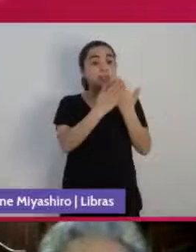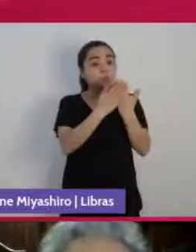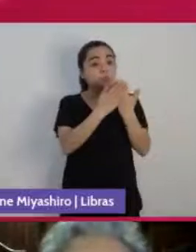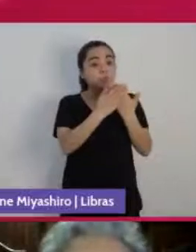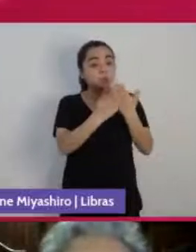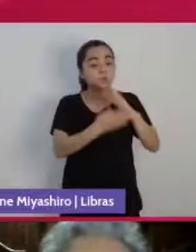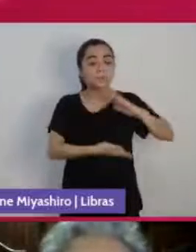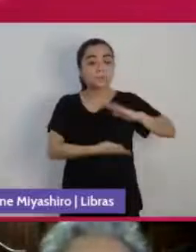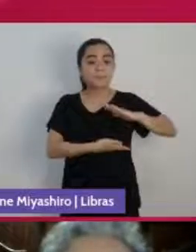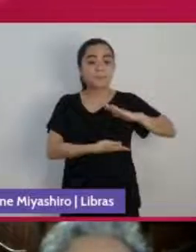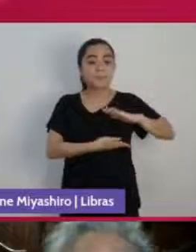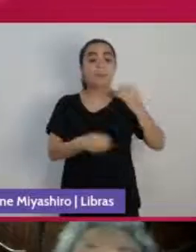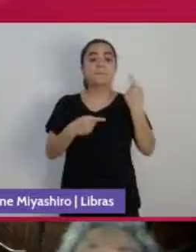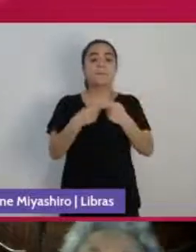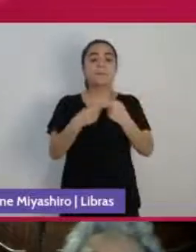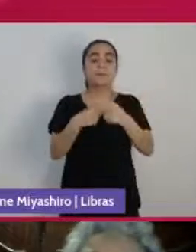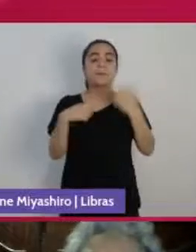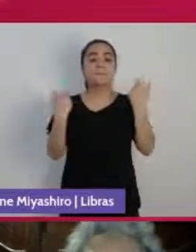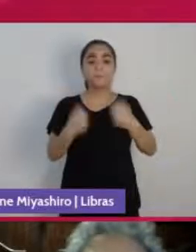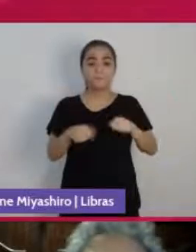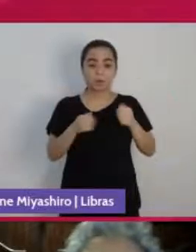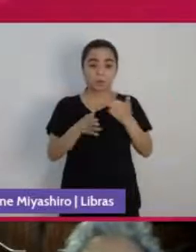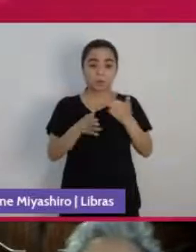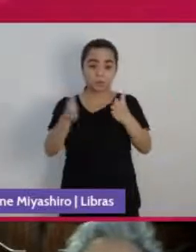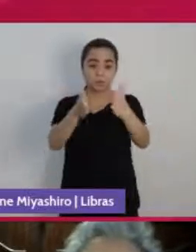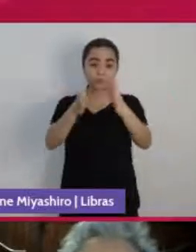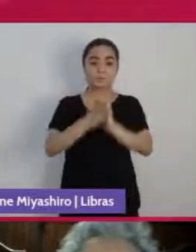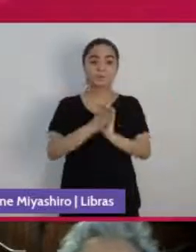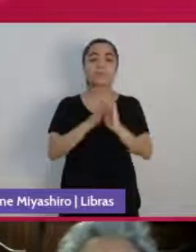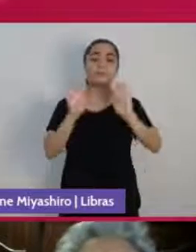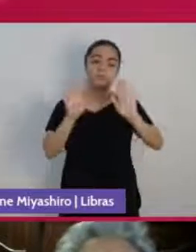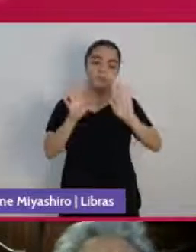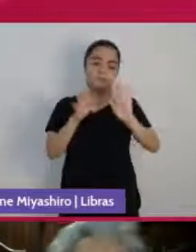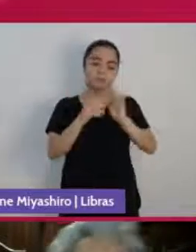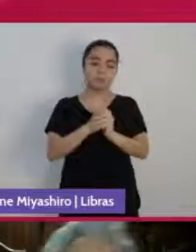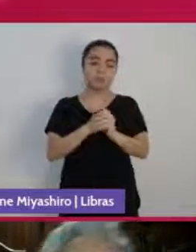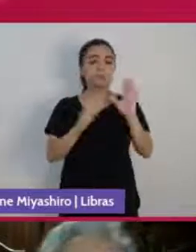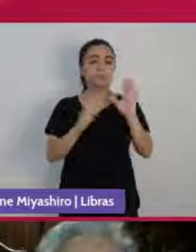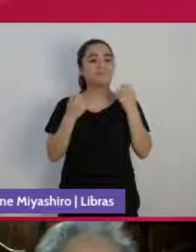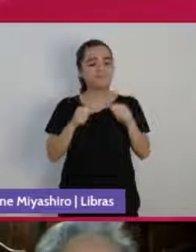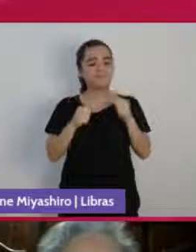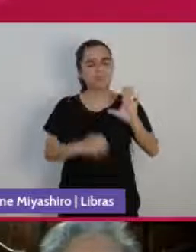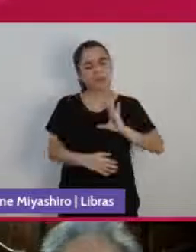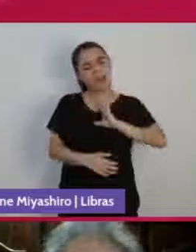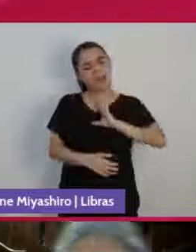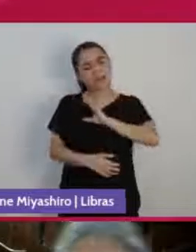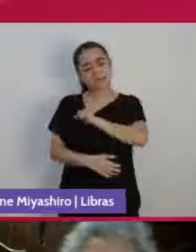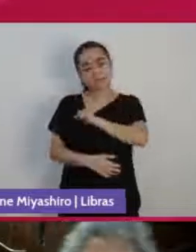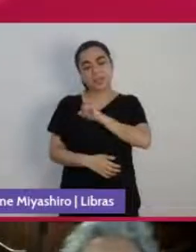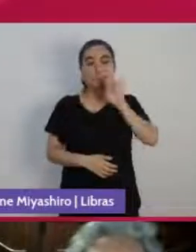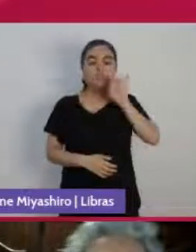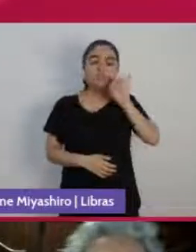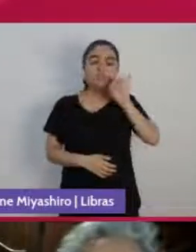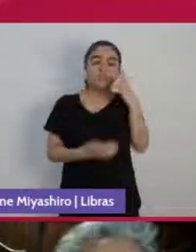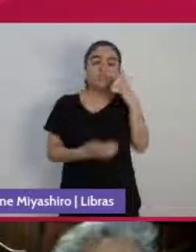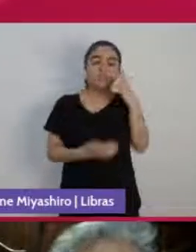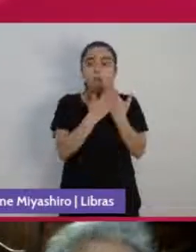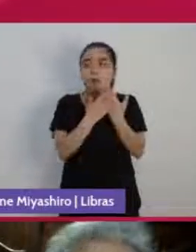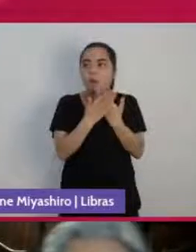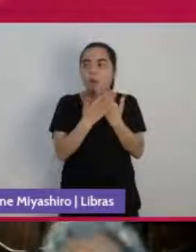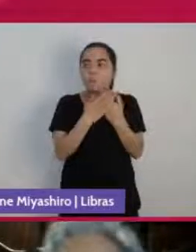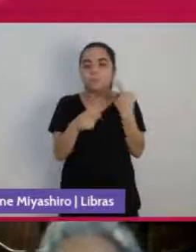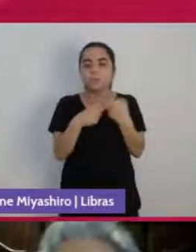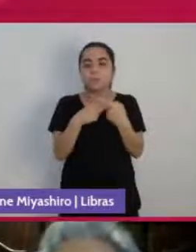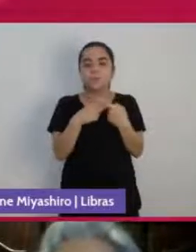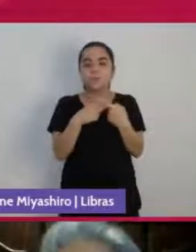pode ser um bom caminho. Mas, lógico, você tem que amar a mamografia. Só investir na mamografia porque você quer um emprego, você